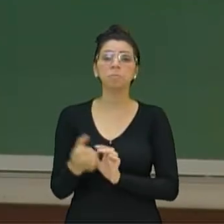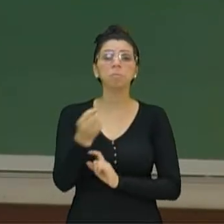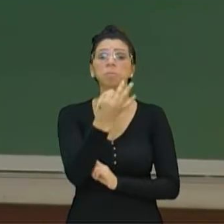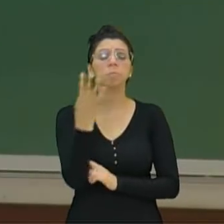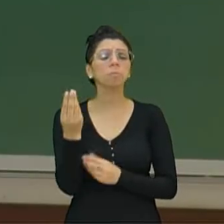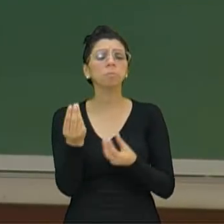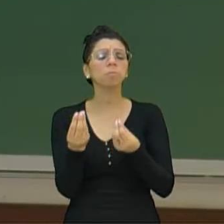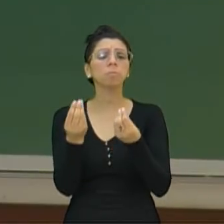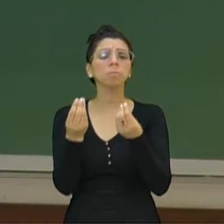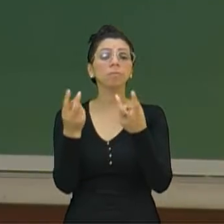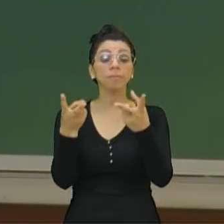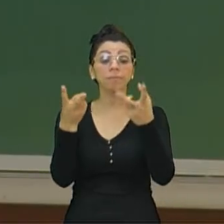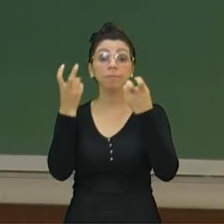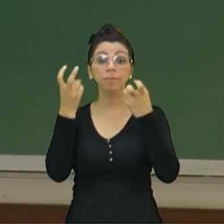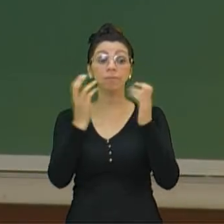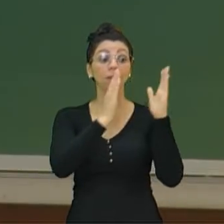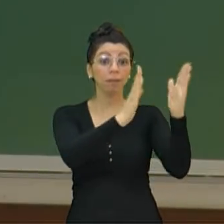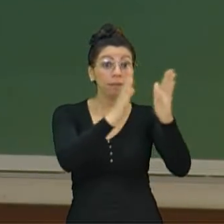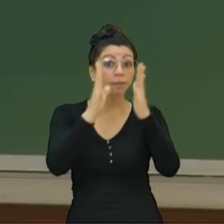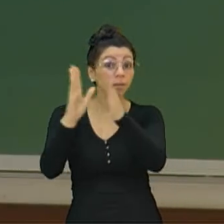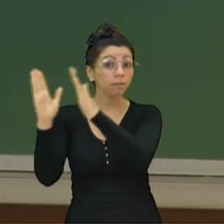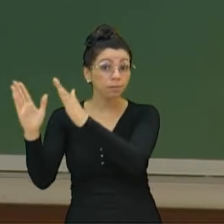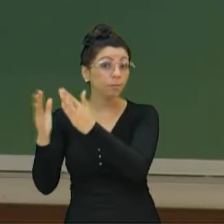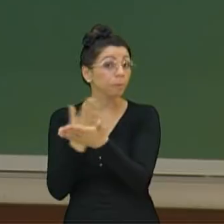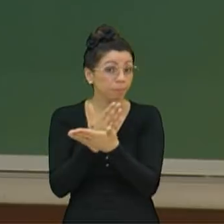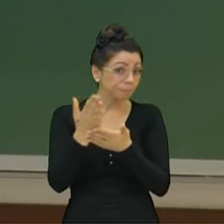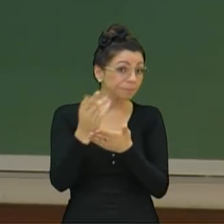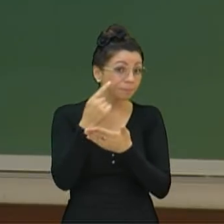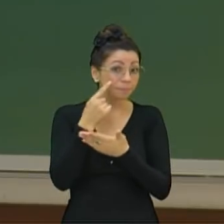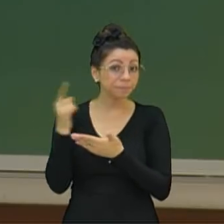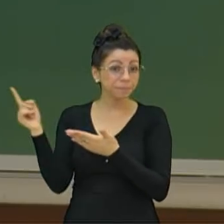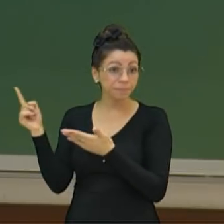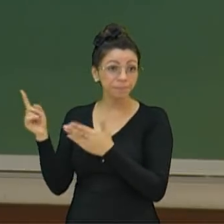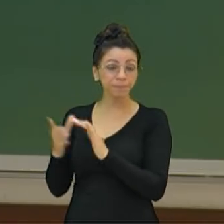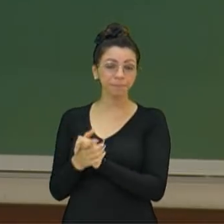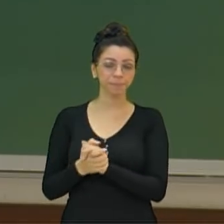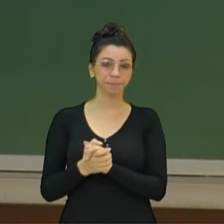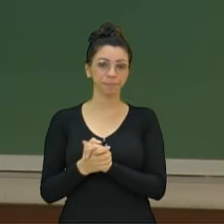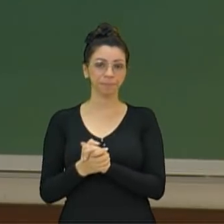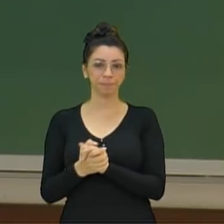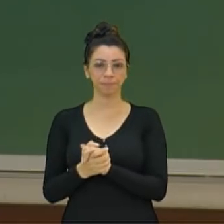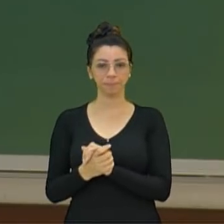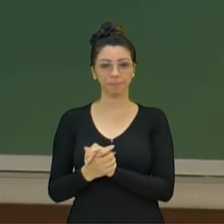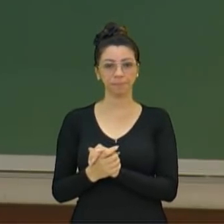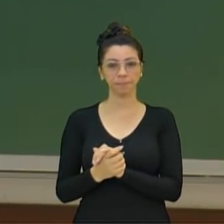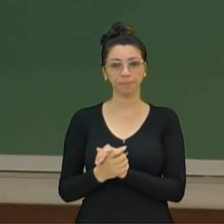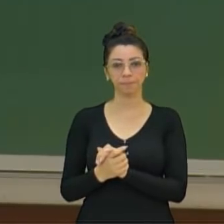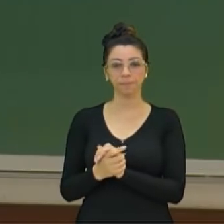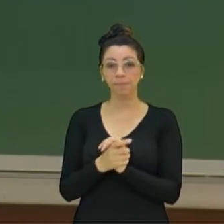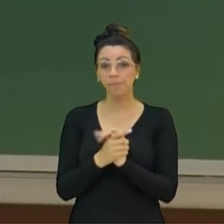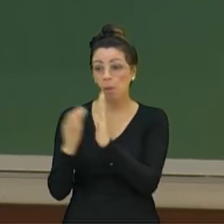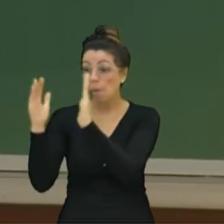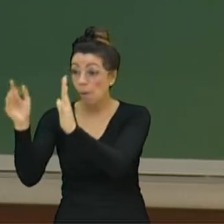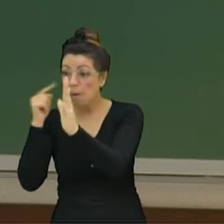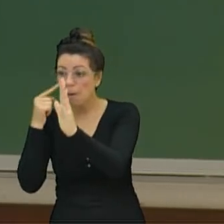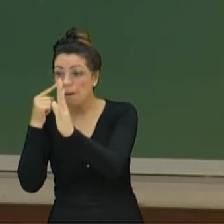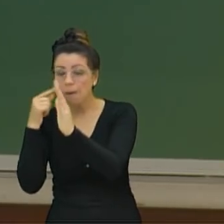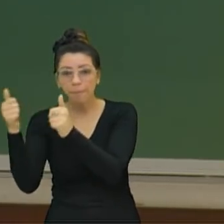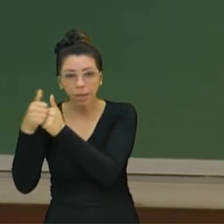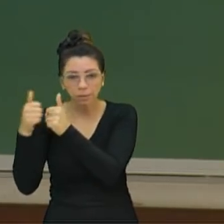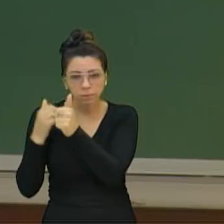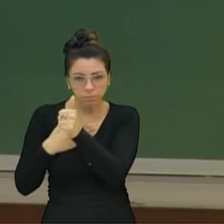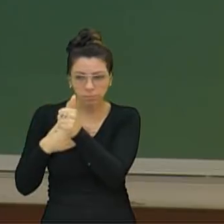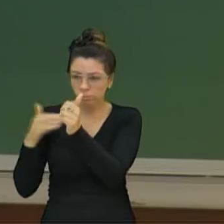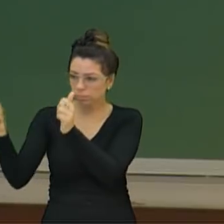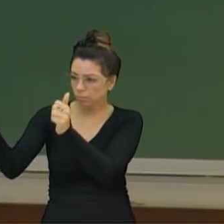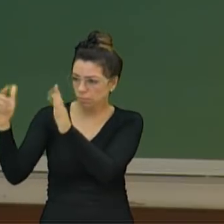neurônio? Pelas partes dele. Vamos começar esse aqui, ó, mais pertinho de mim, que está no lado esquerdo da tela.